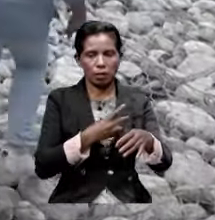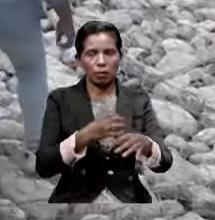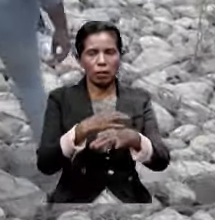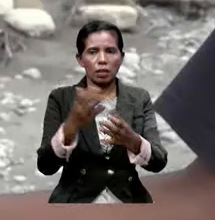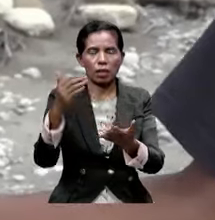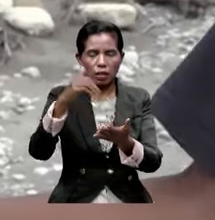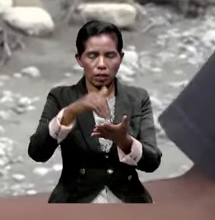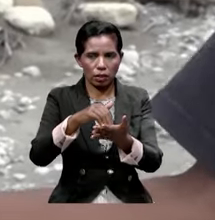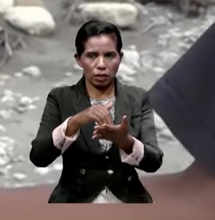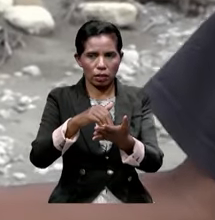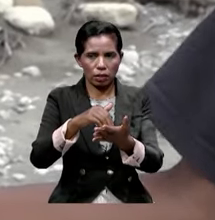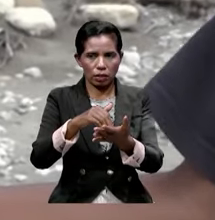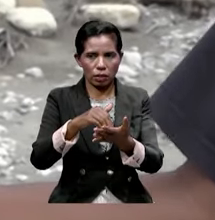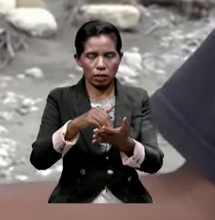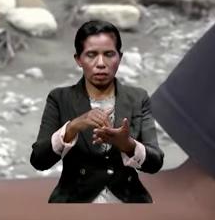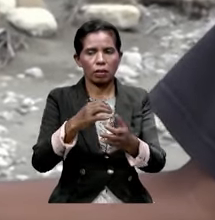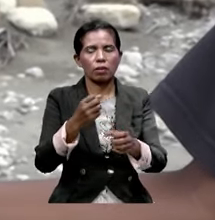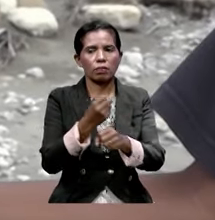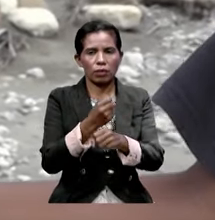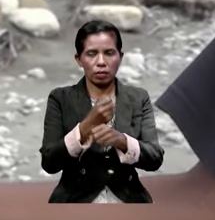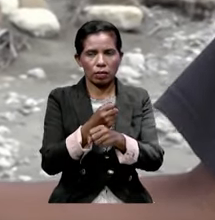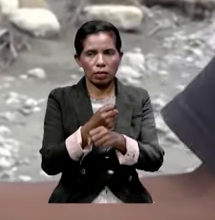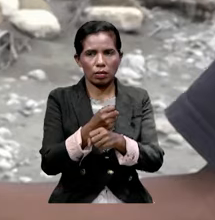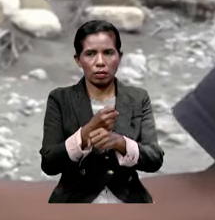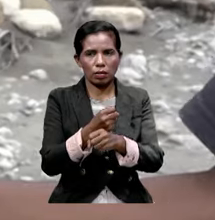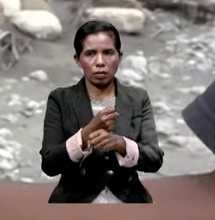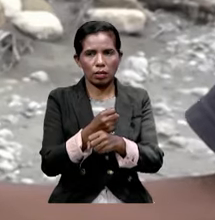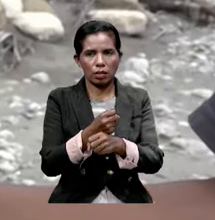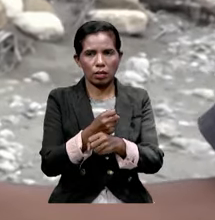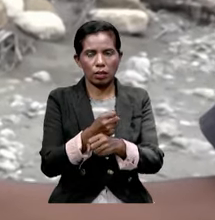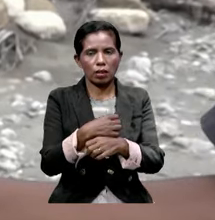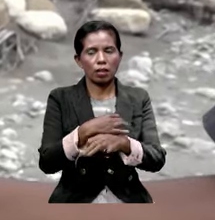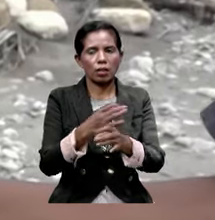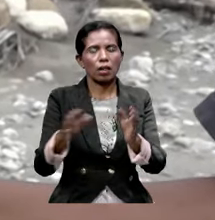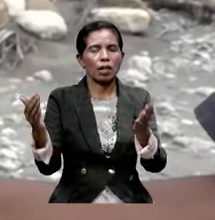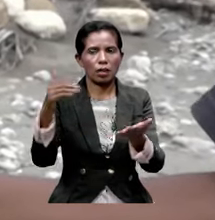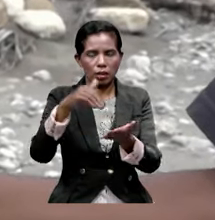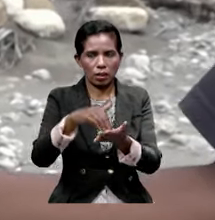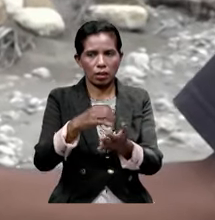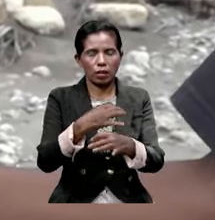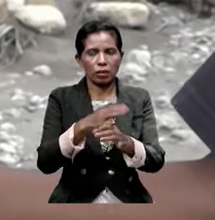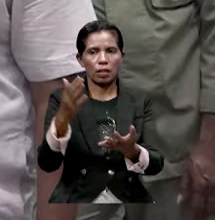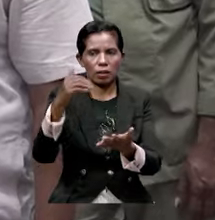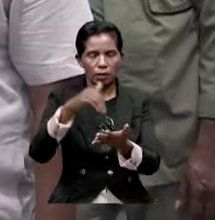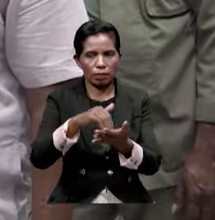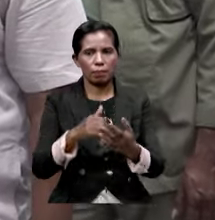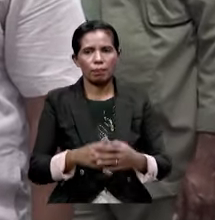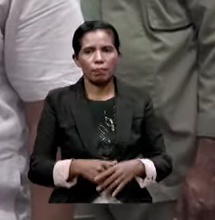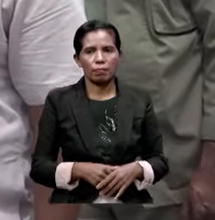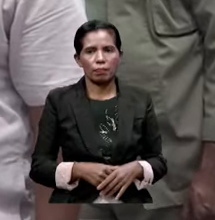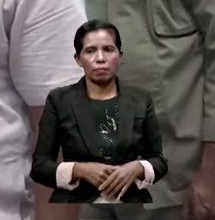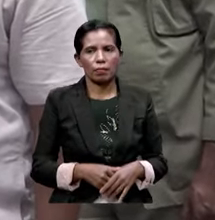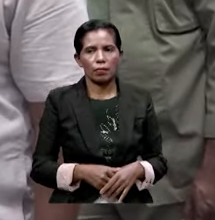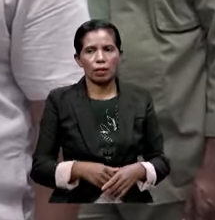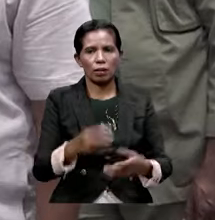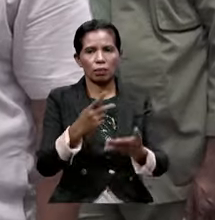fali hotu, a fato que nebe maka mi be. E a nena se hadia hasai filha fali hotu, a tu hadia filha fali.